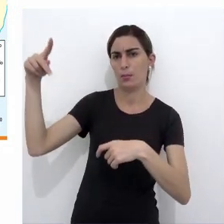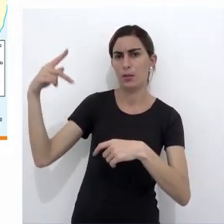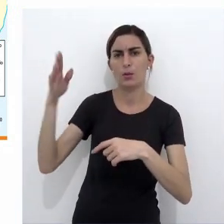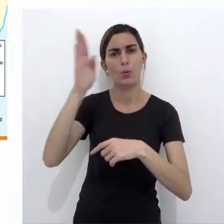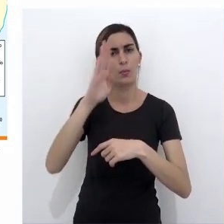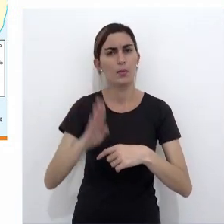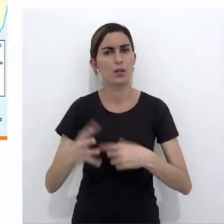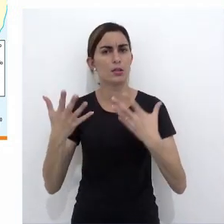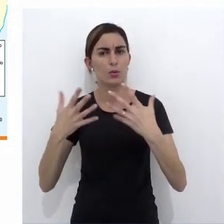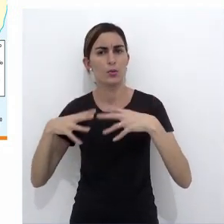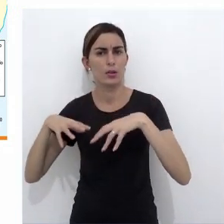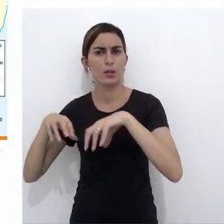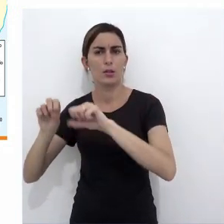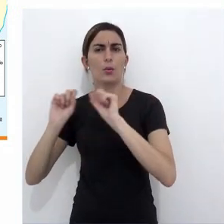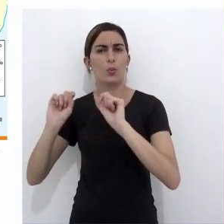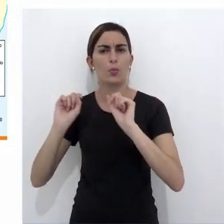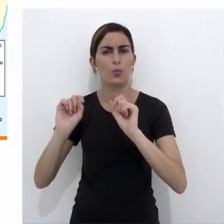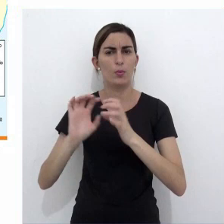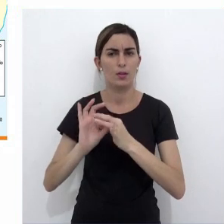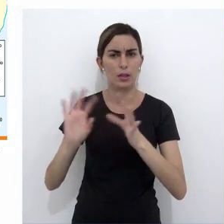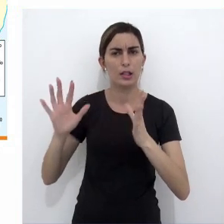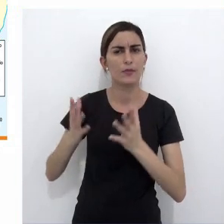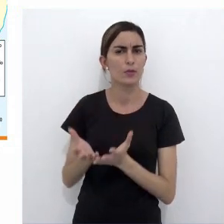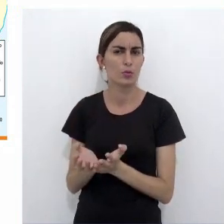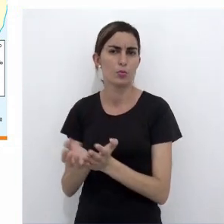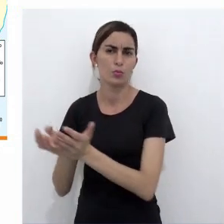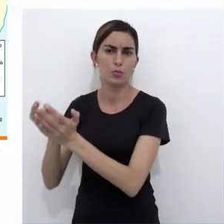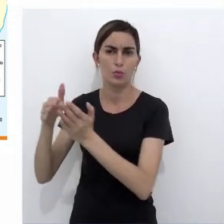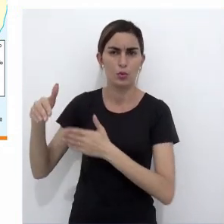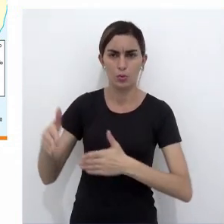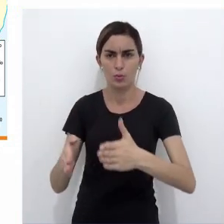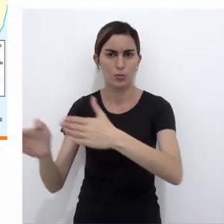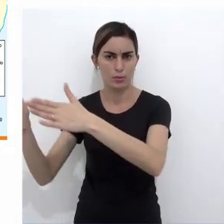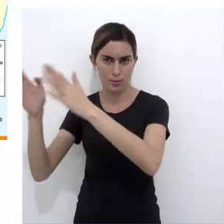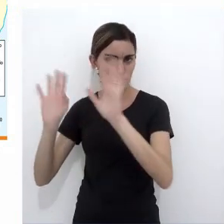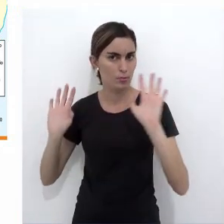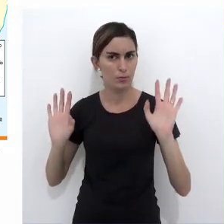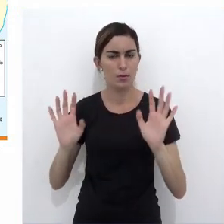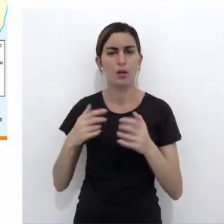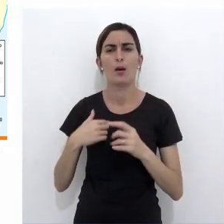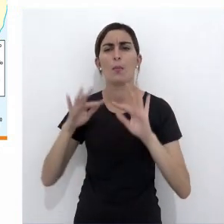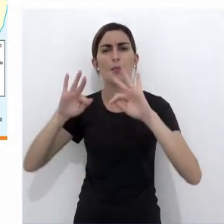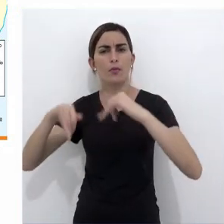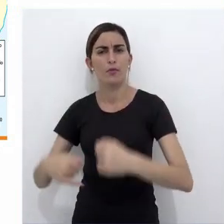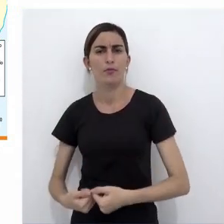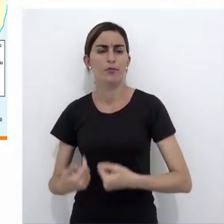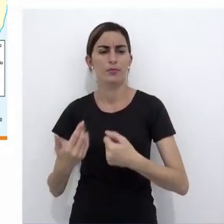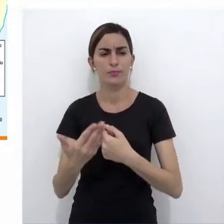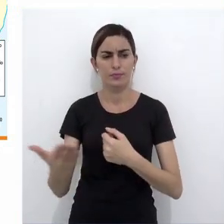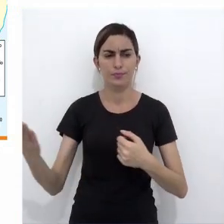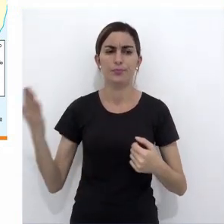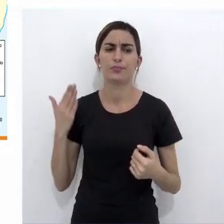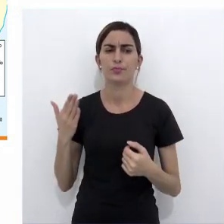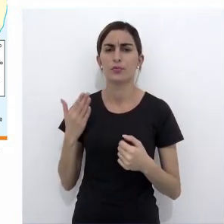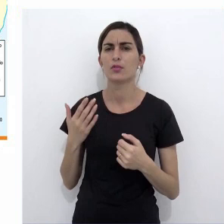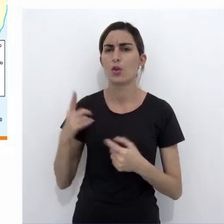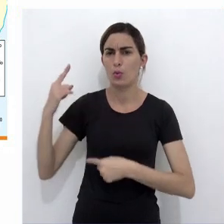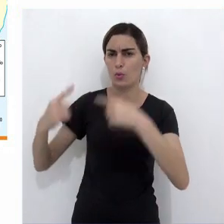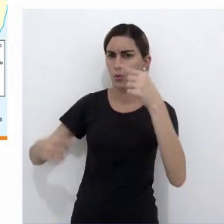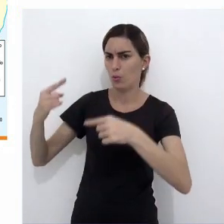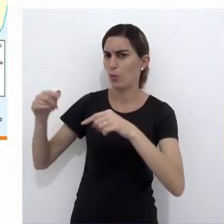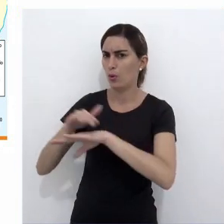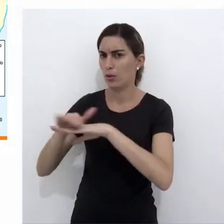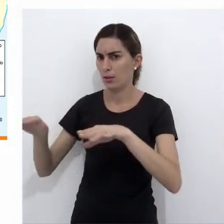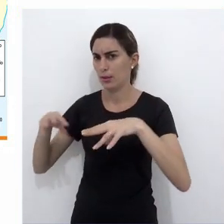queria garantir a livre navegação nos rios da Bacia do Prata, por fim dos conflitos por